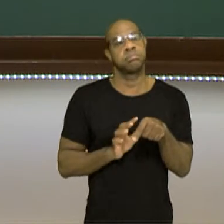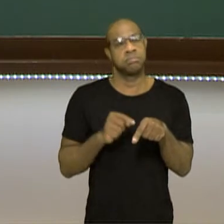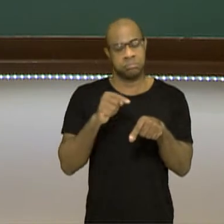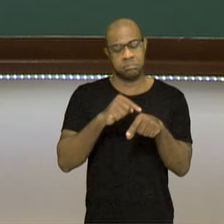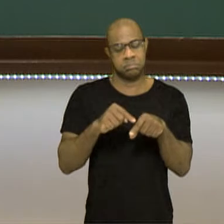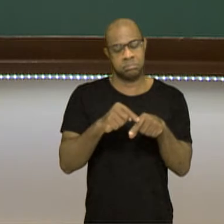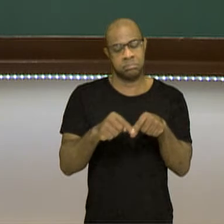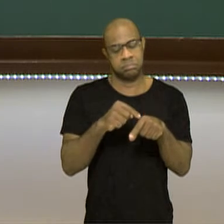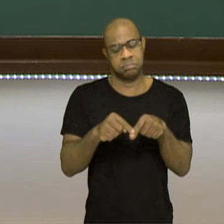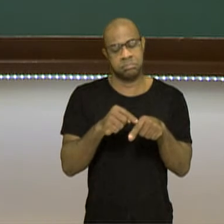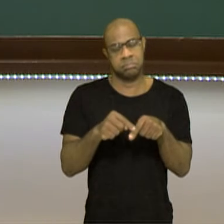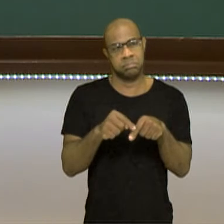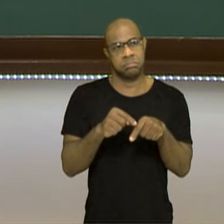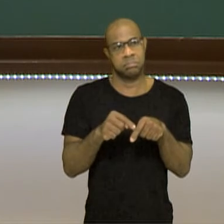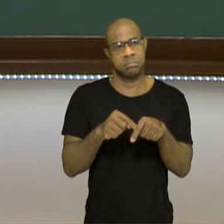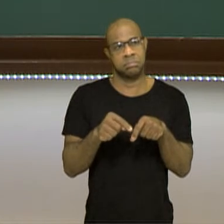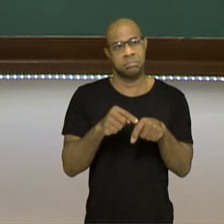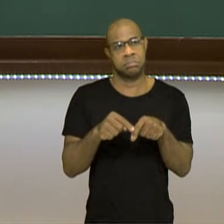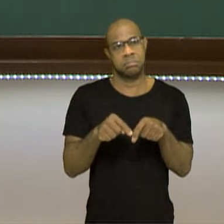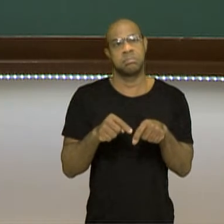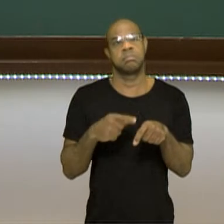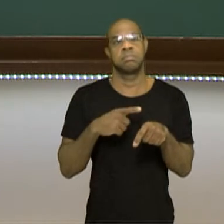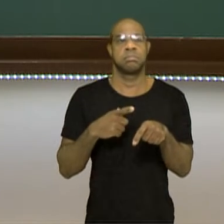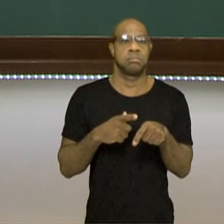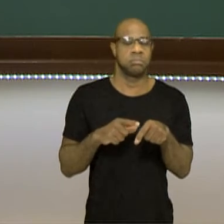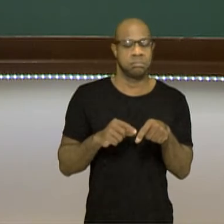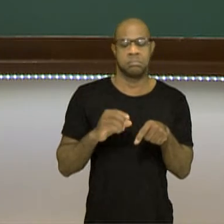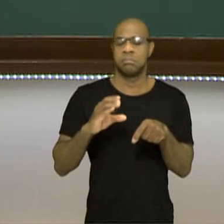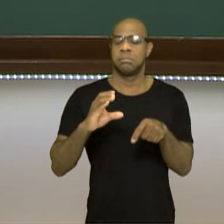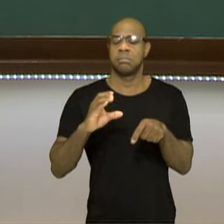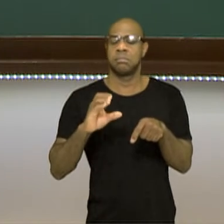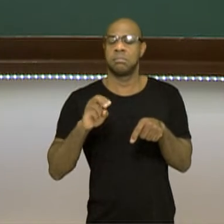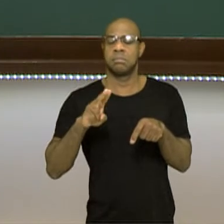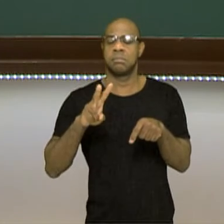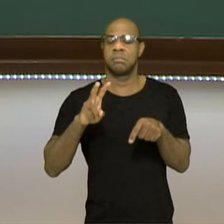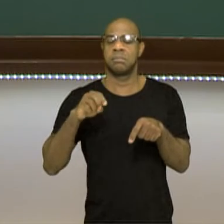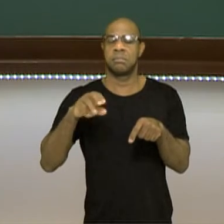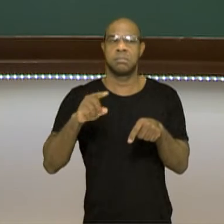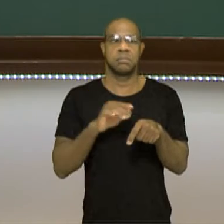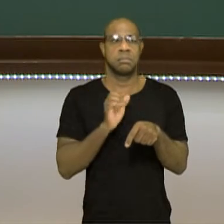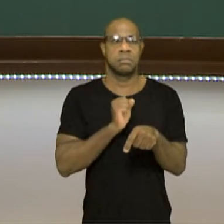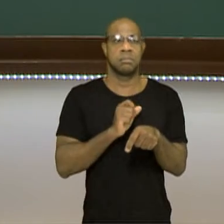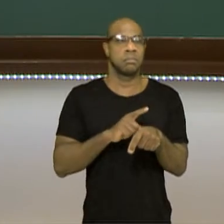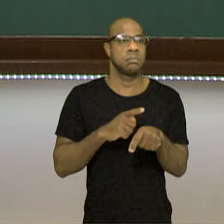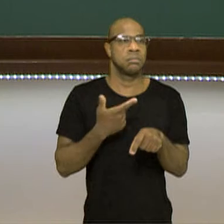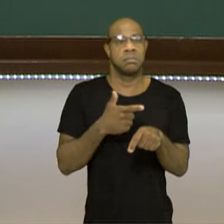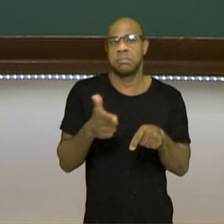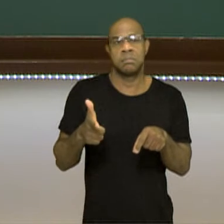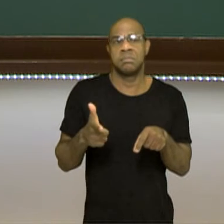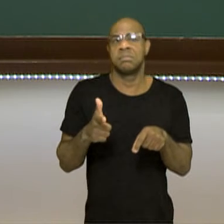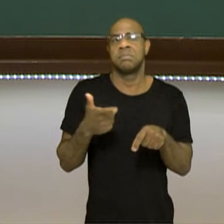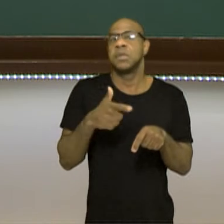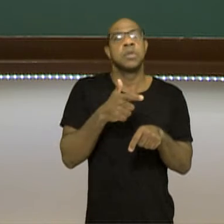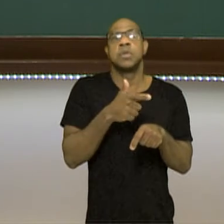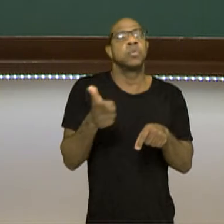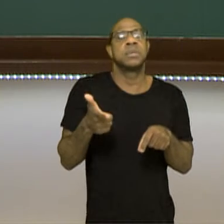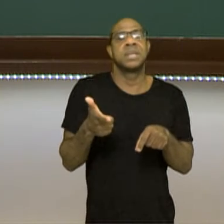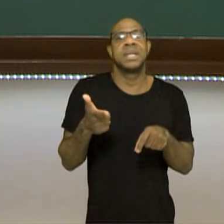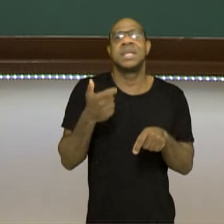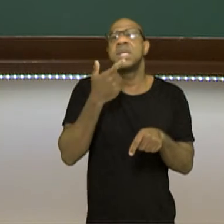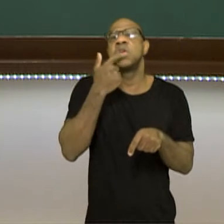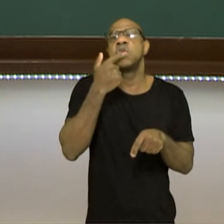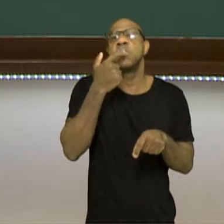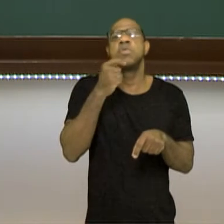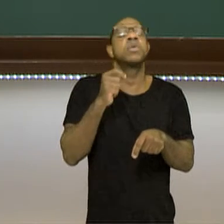ali, nos chamados, né, corpos cavernosos ali, não está tendo sangue,